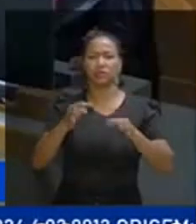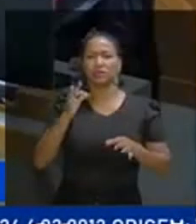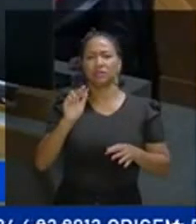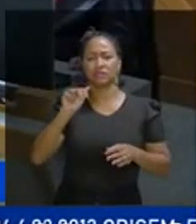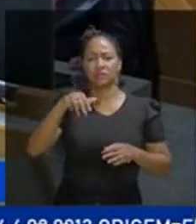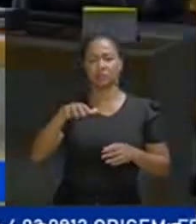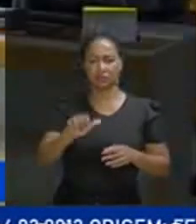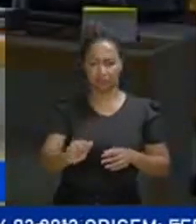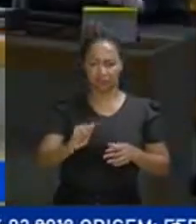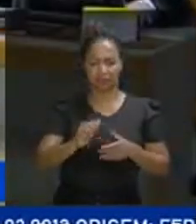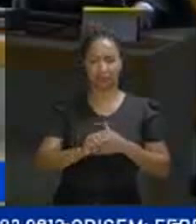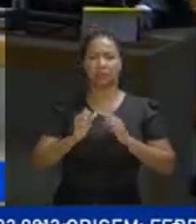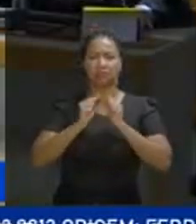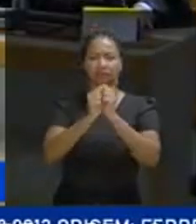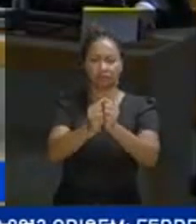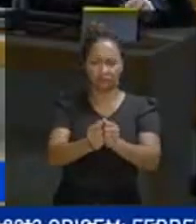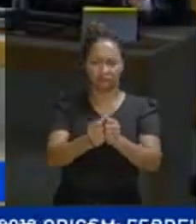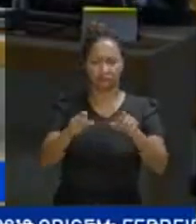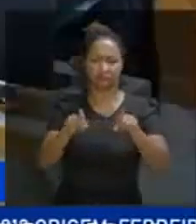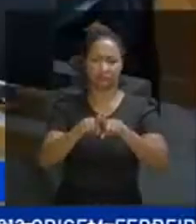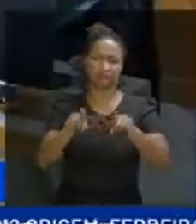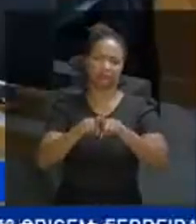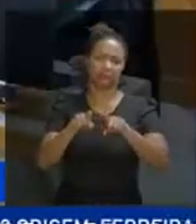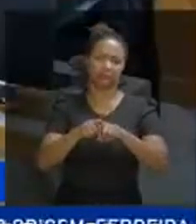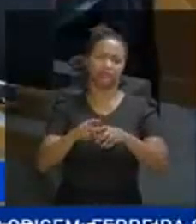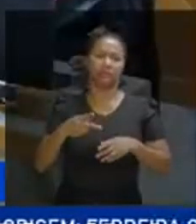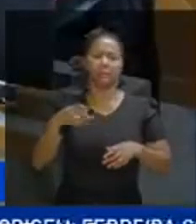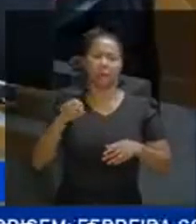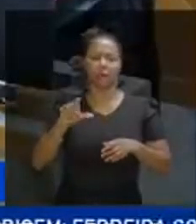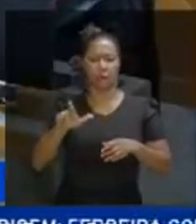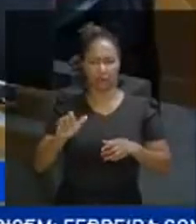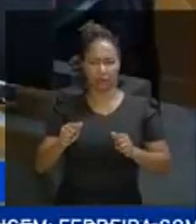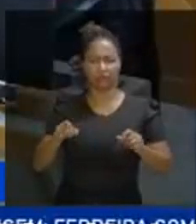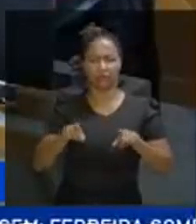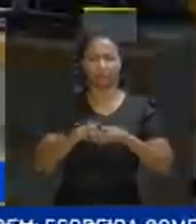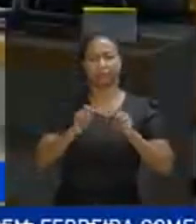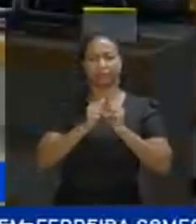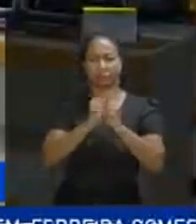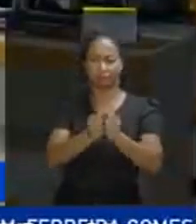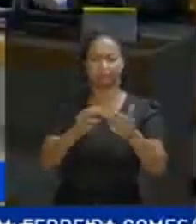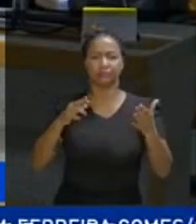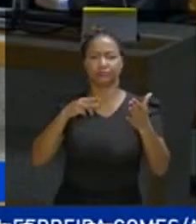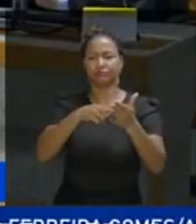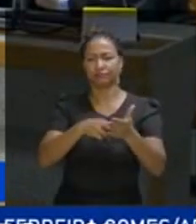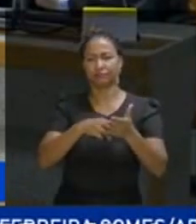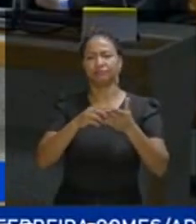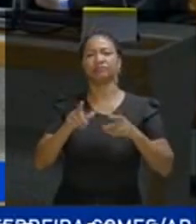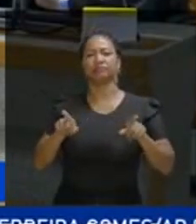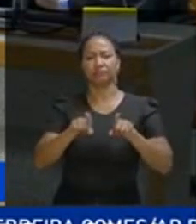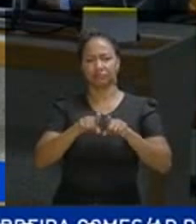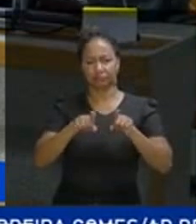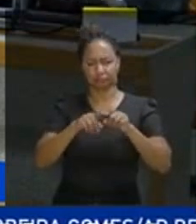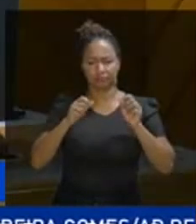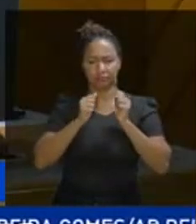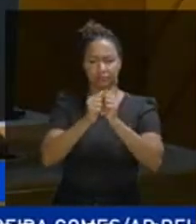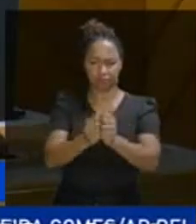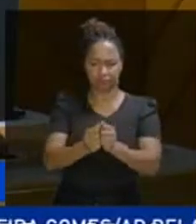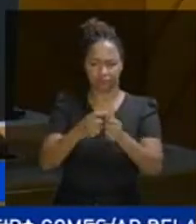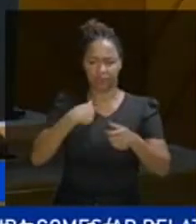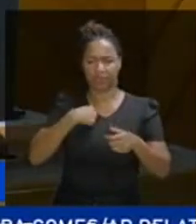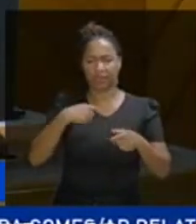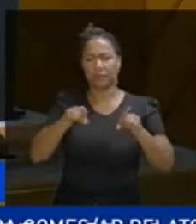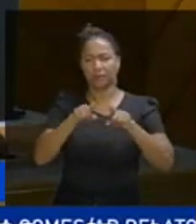Com o relator. Carlos Fernando. Também acompanho. Da Paula Santos. Acompanho o relator. Paulo Valente. Também acompanho, presidente. Eu